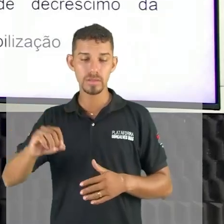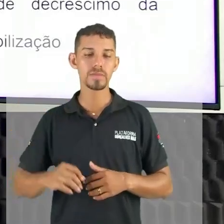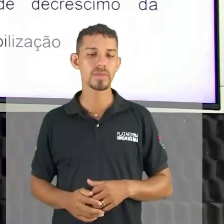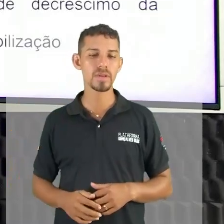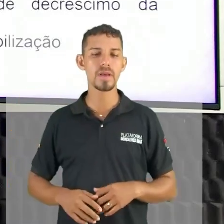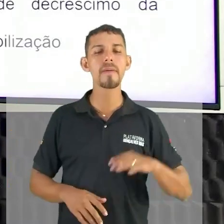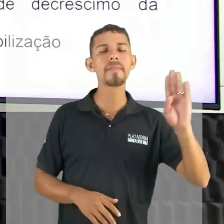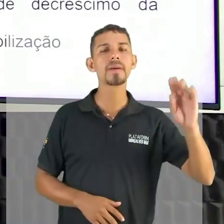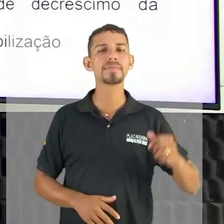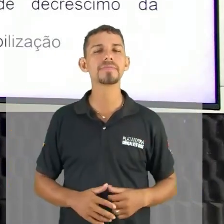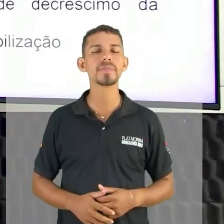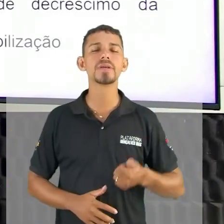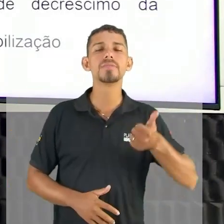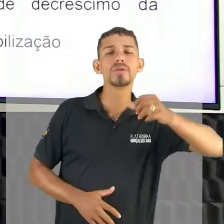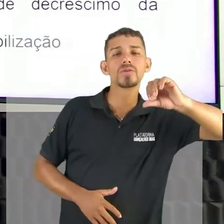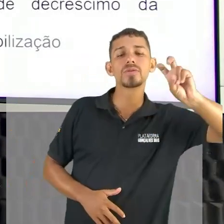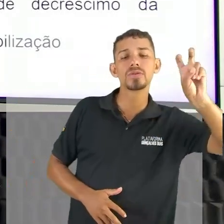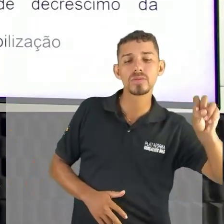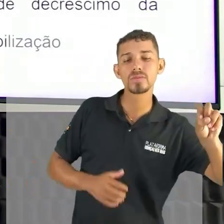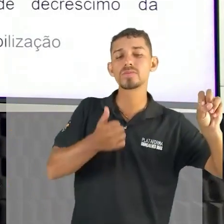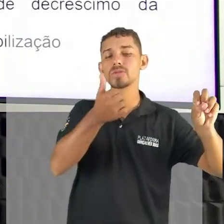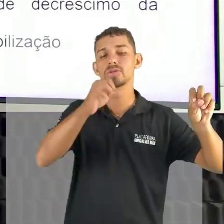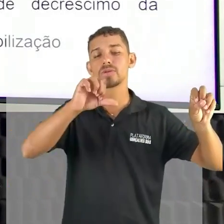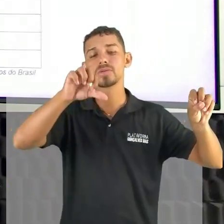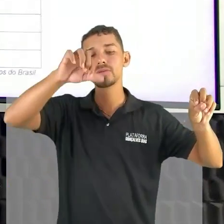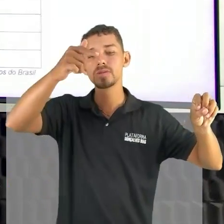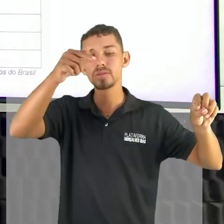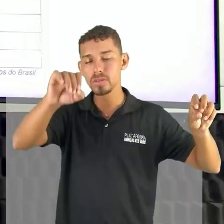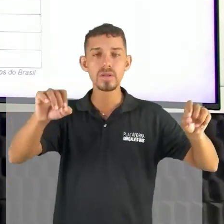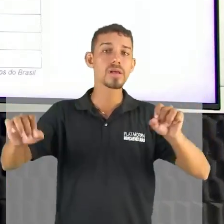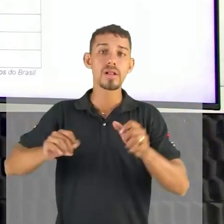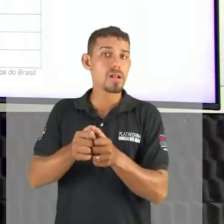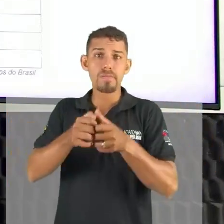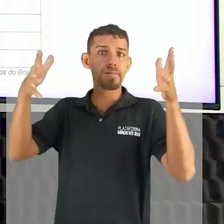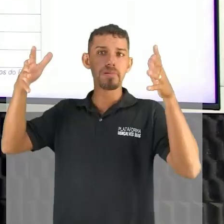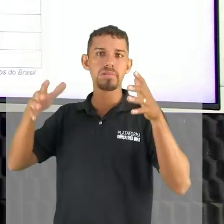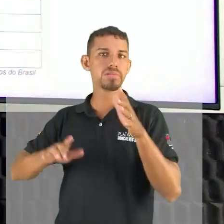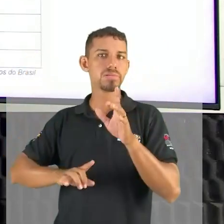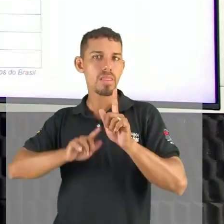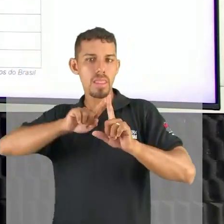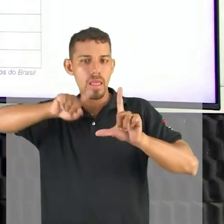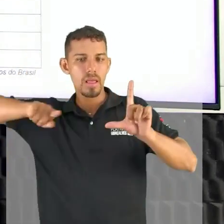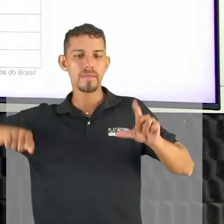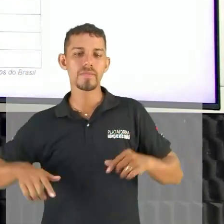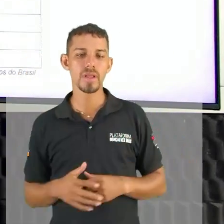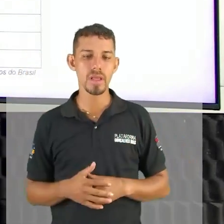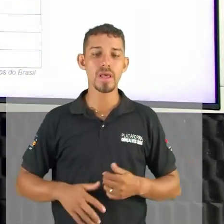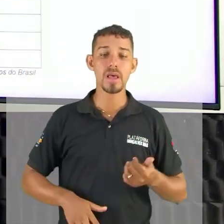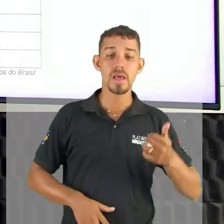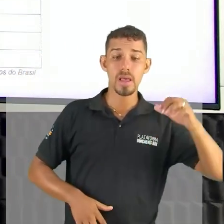1950 e 1970 como de nítida explosão demográfica. Entre